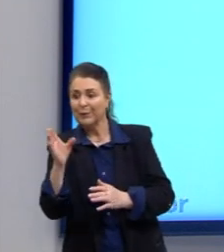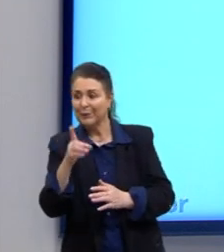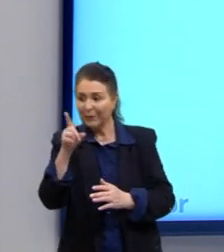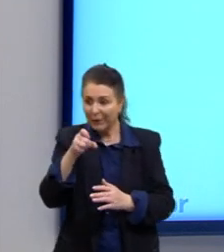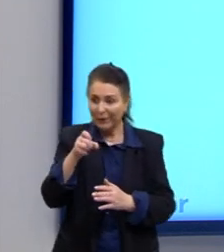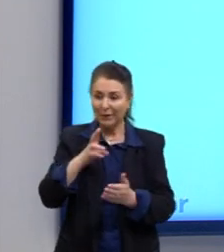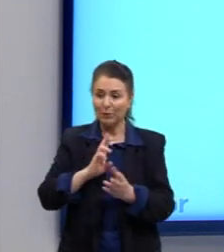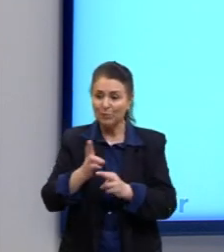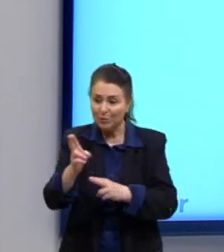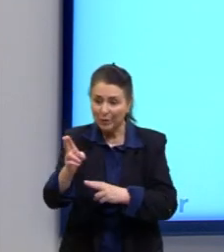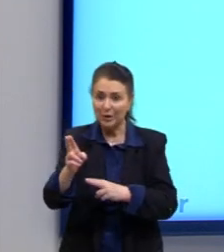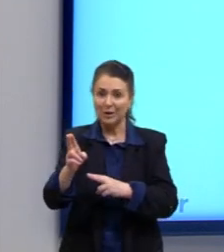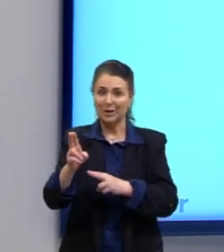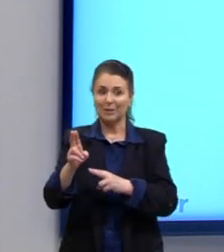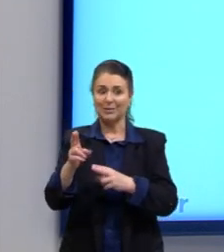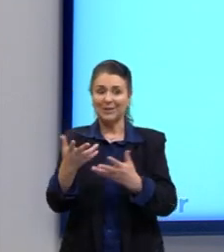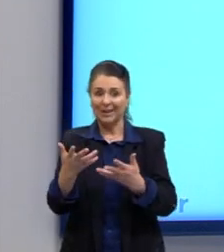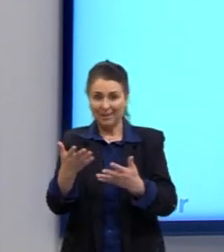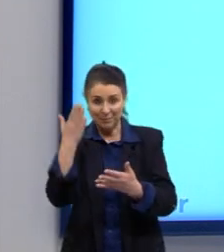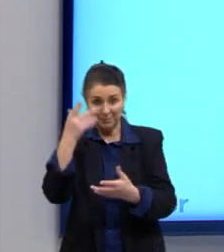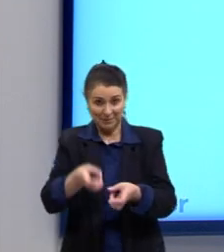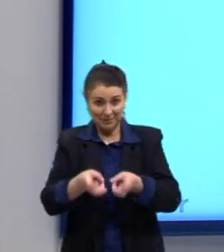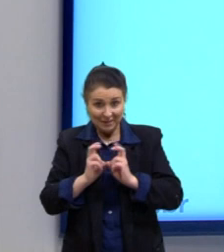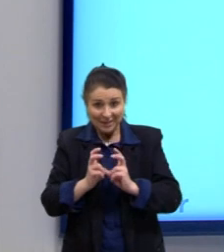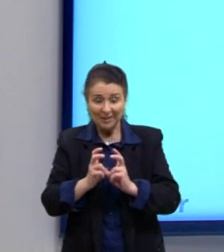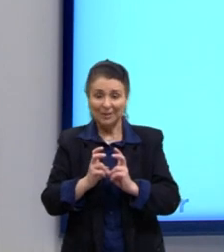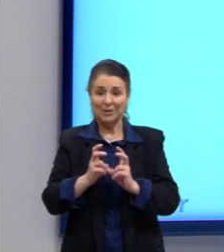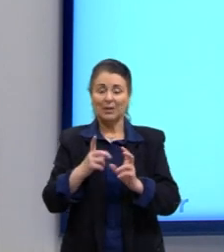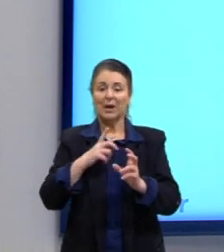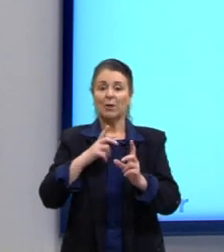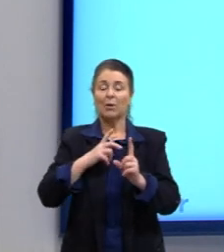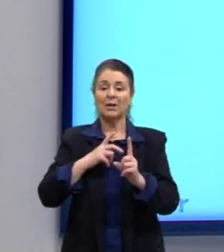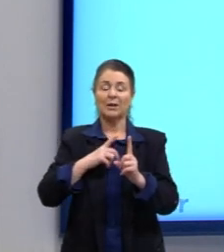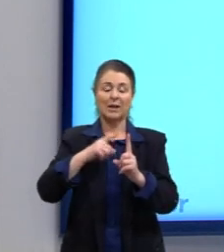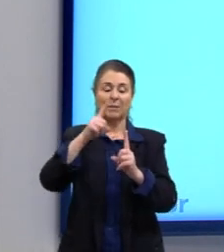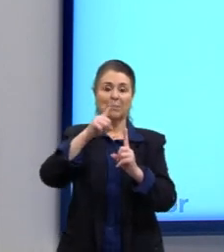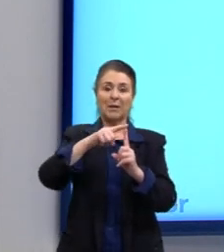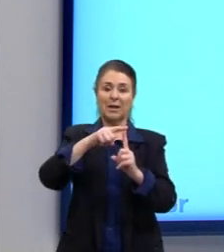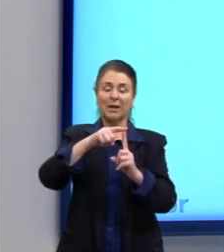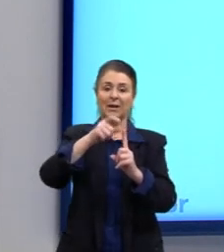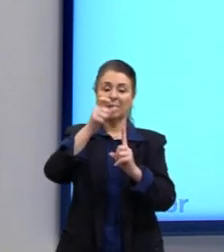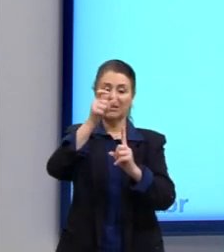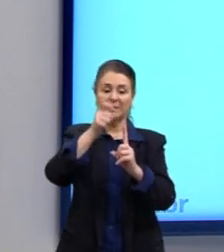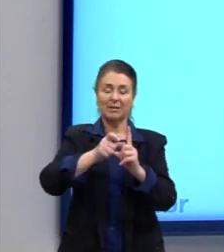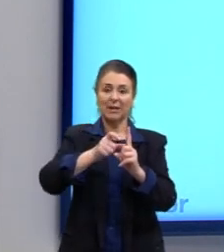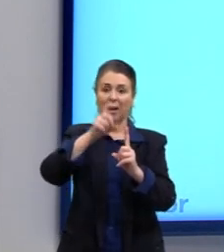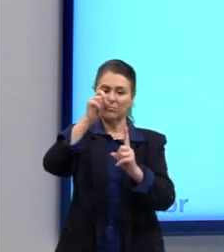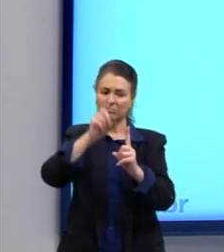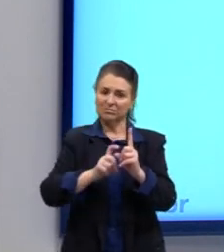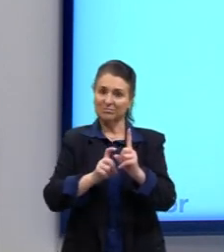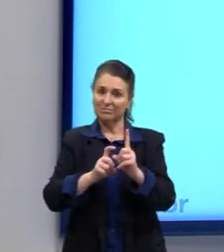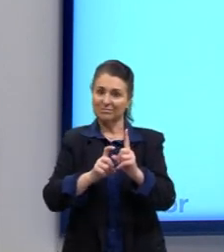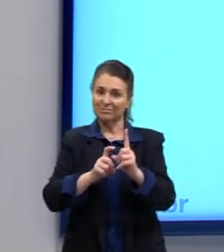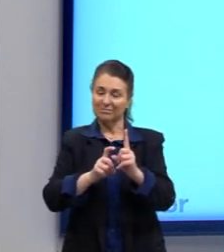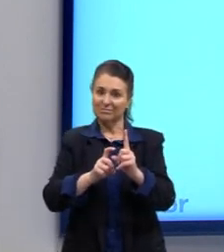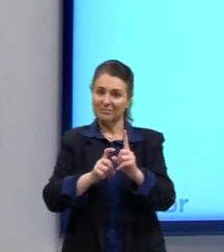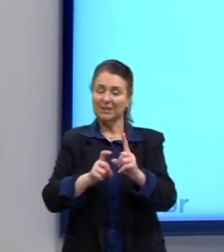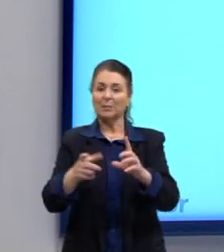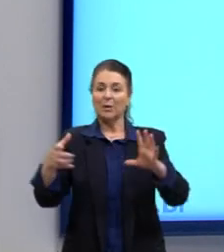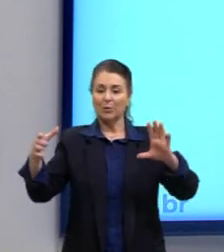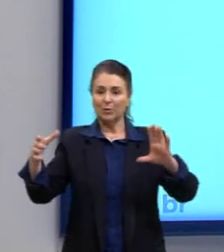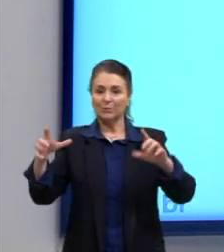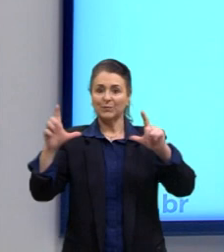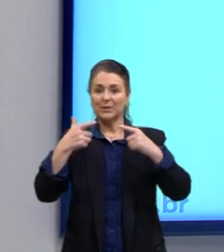nessa questão da função fática né a função metalinguística linguagem ao comentar outra linguagem